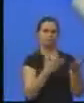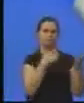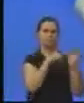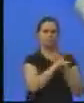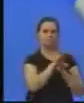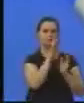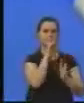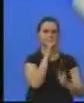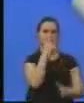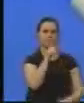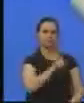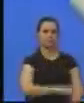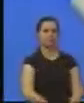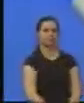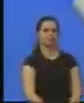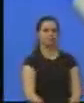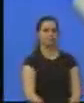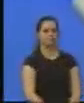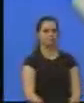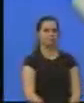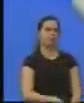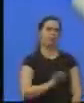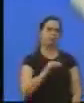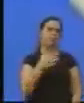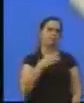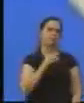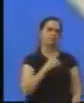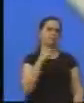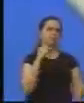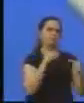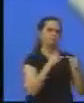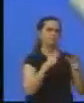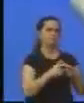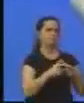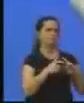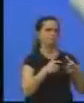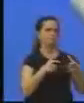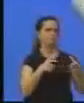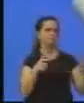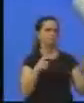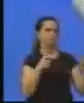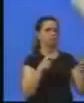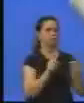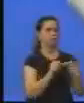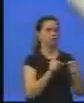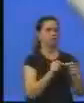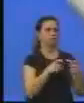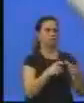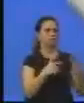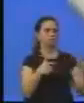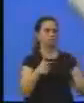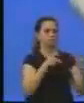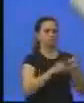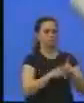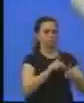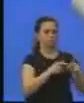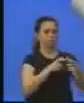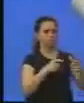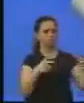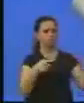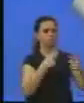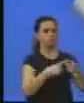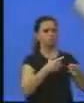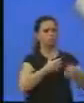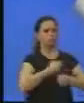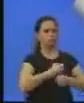uma interatividade. A função que dá o crescimento de uma certa população em relação ao